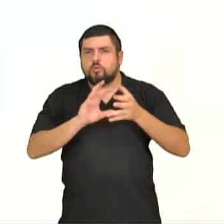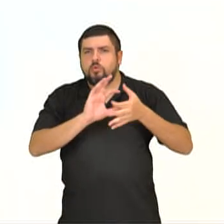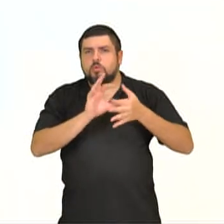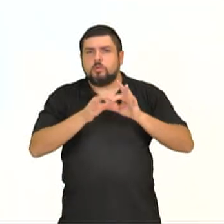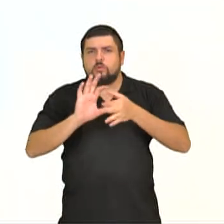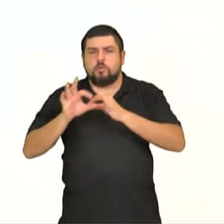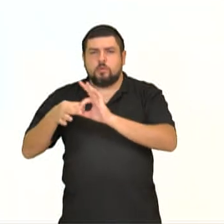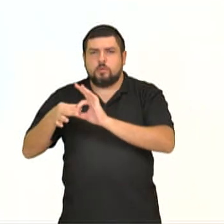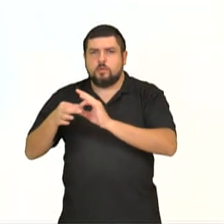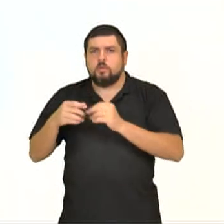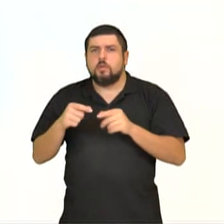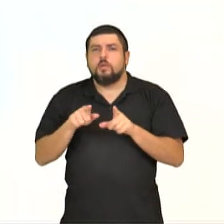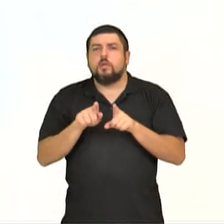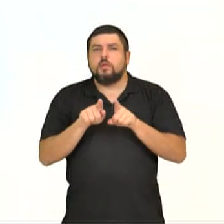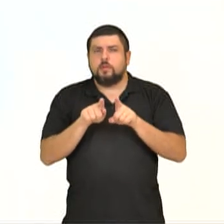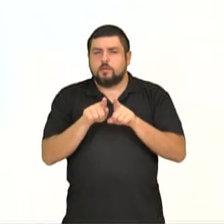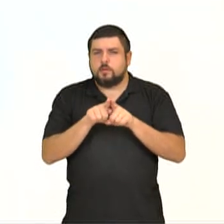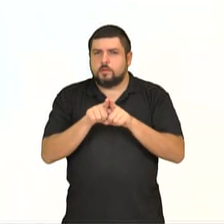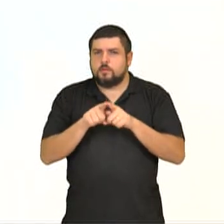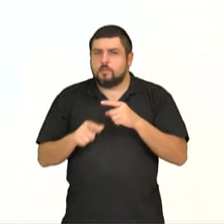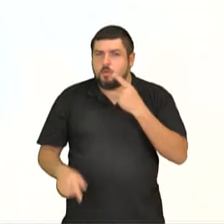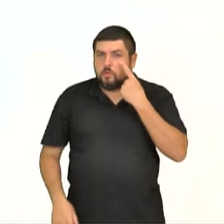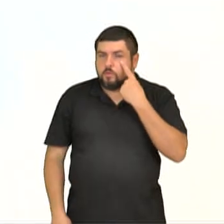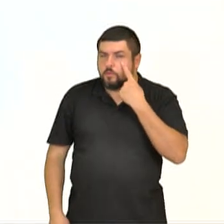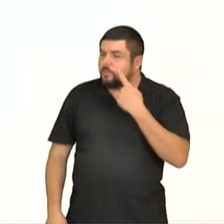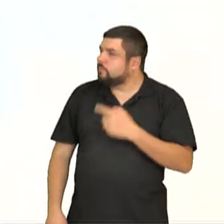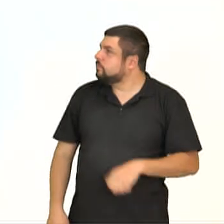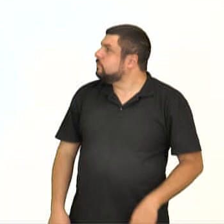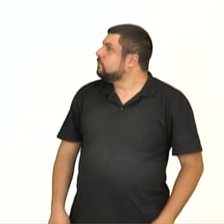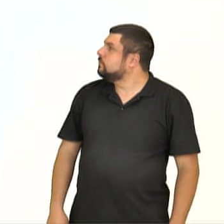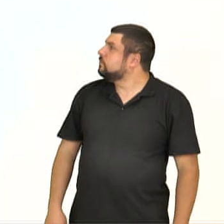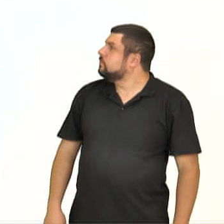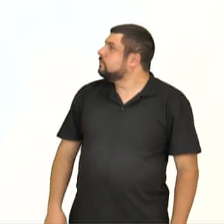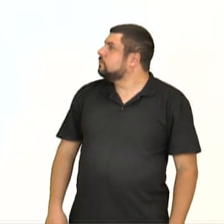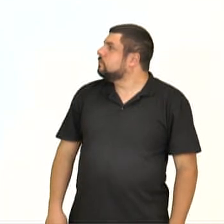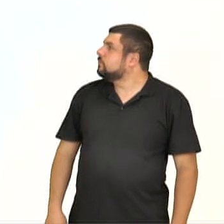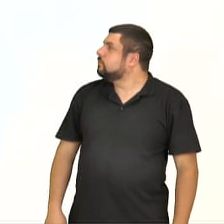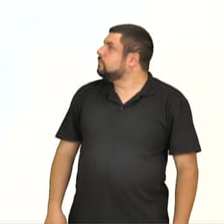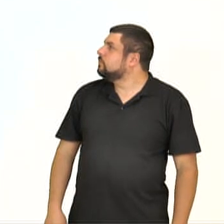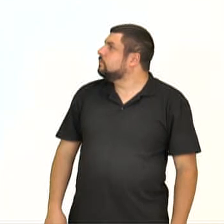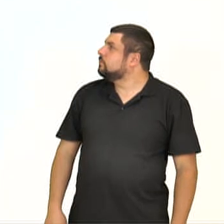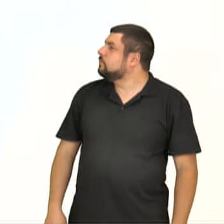questão da aproximação. A luta olímpica é essa aqui.